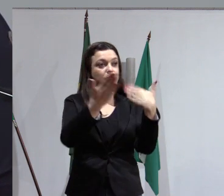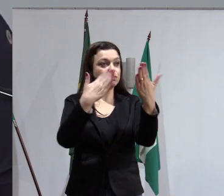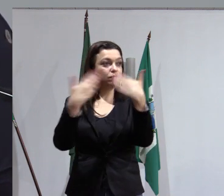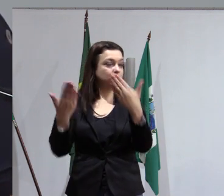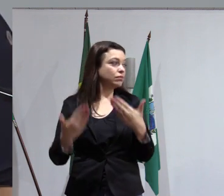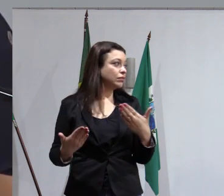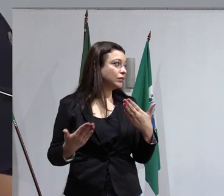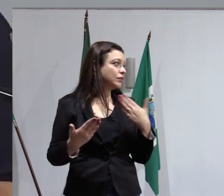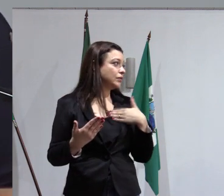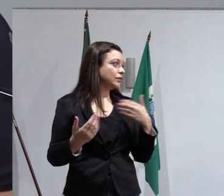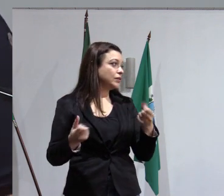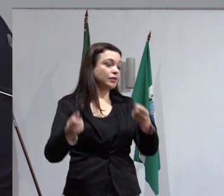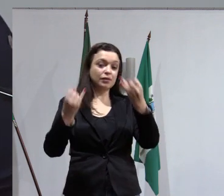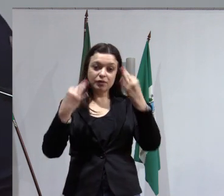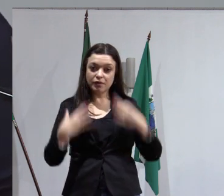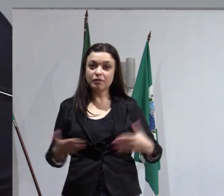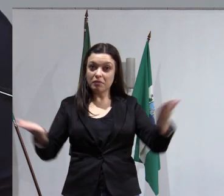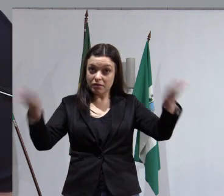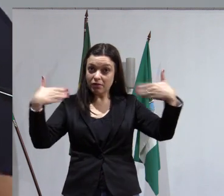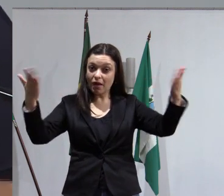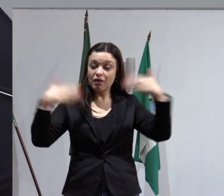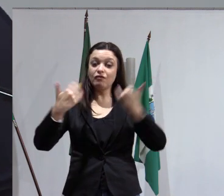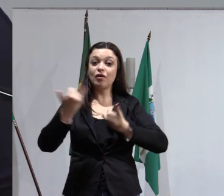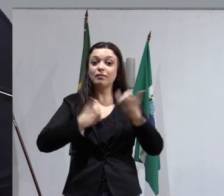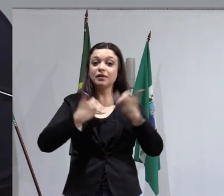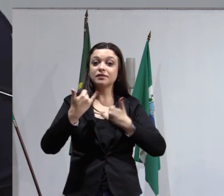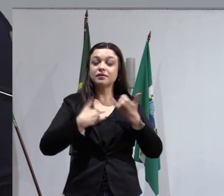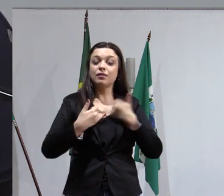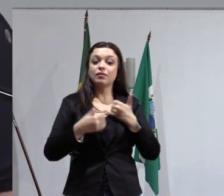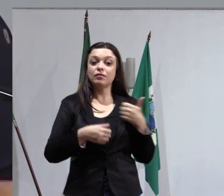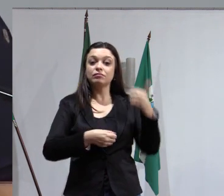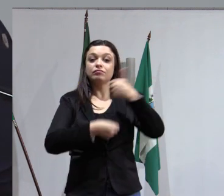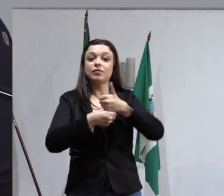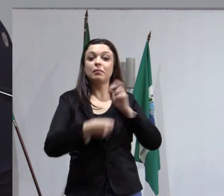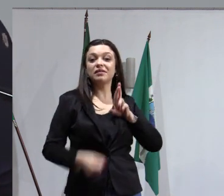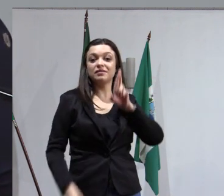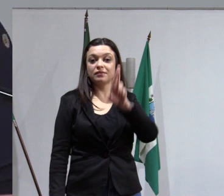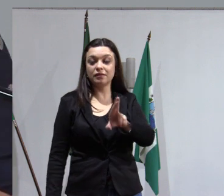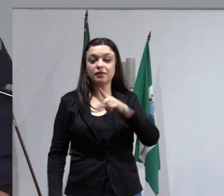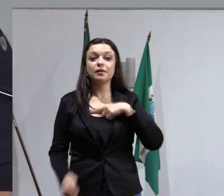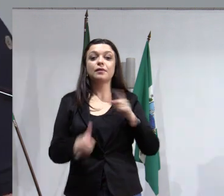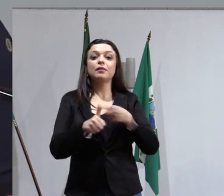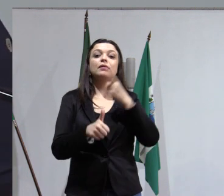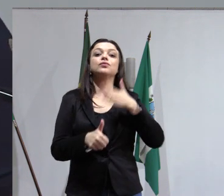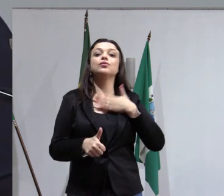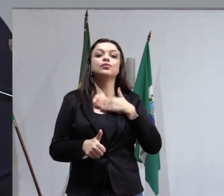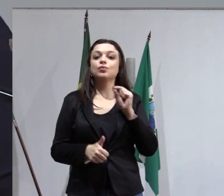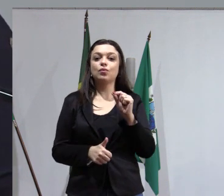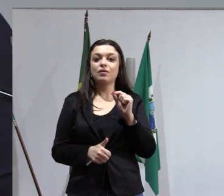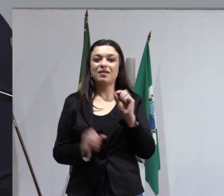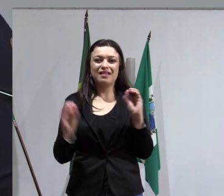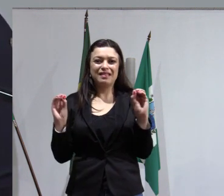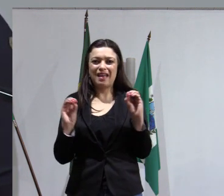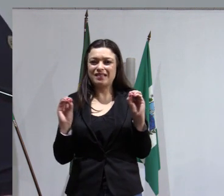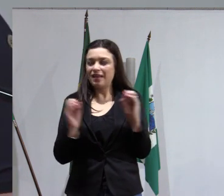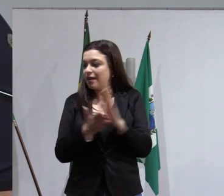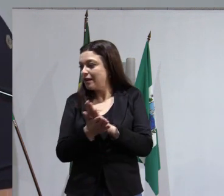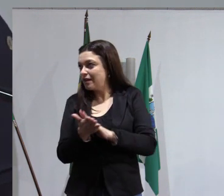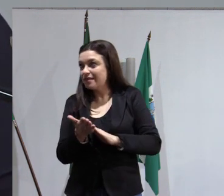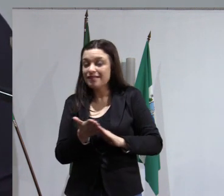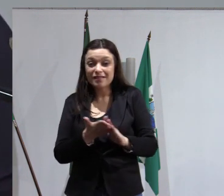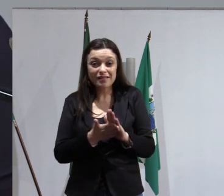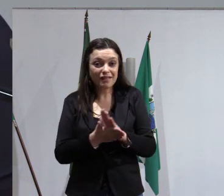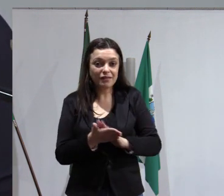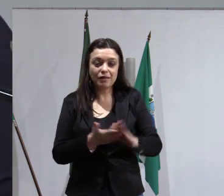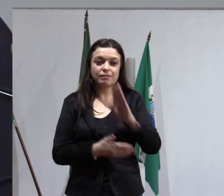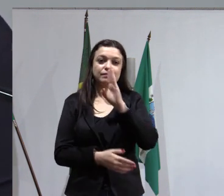favor, me subsidiem para eu poder bem representar. E o primeiro susto, nem um A, nem um vírgula, nem um